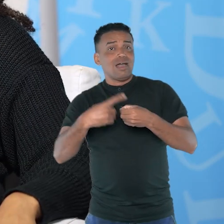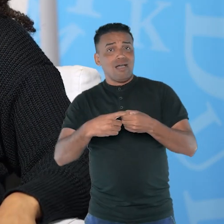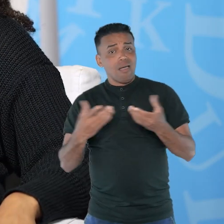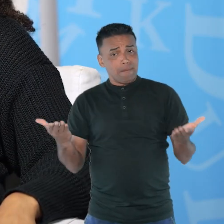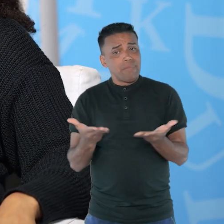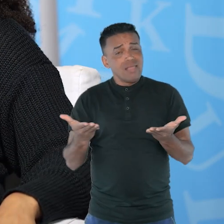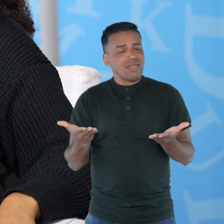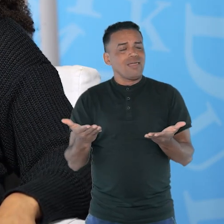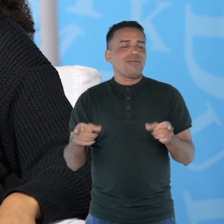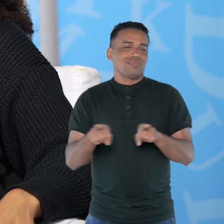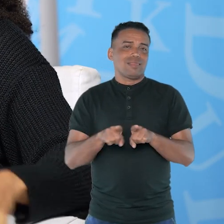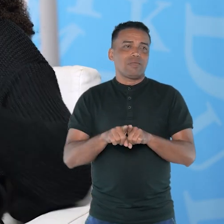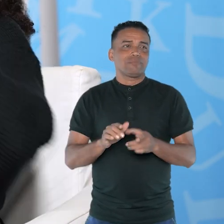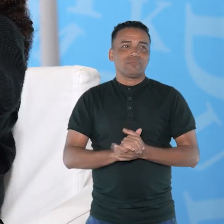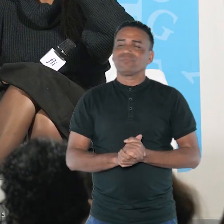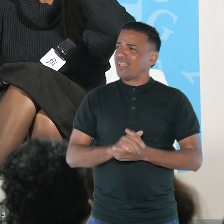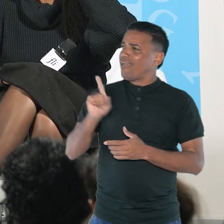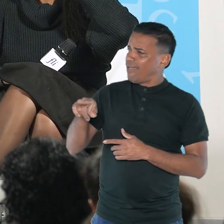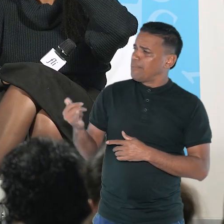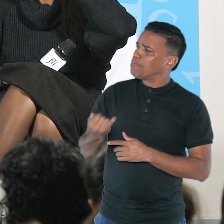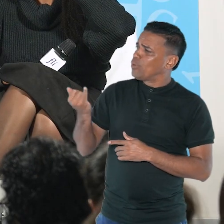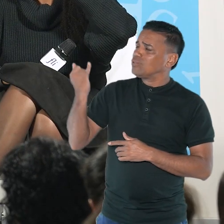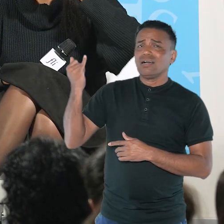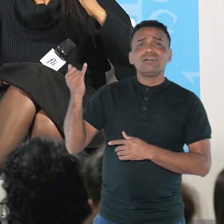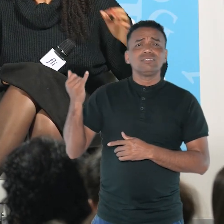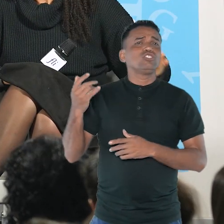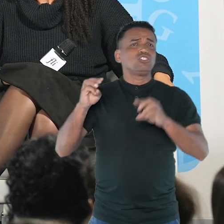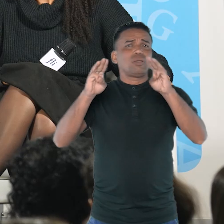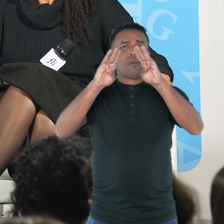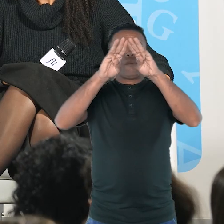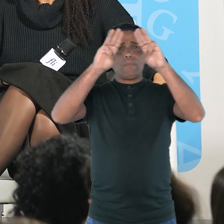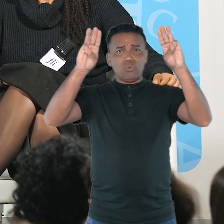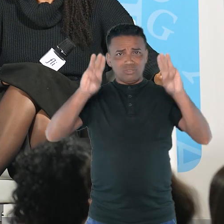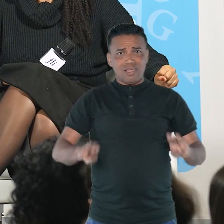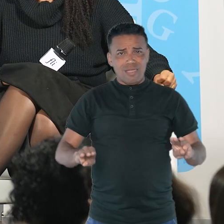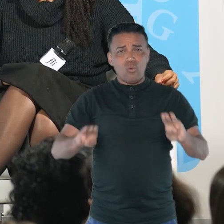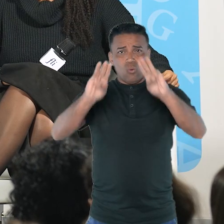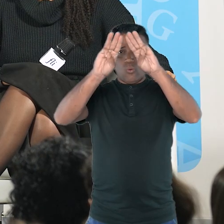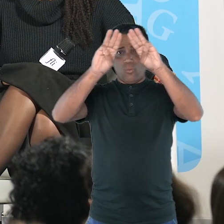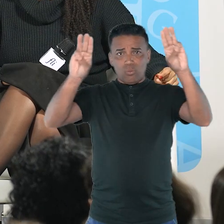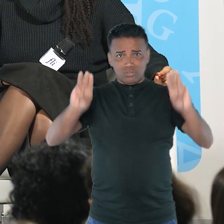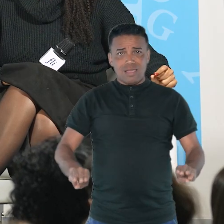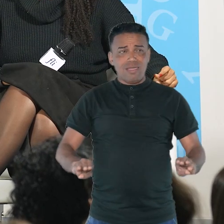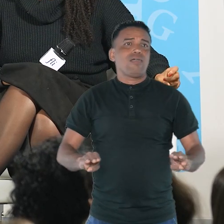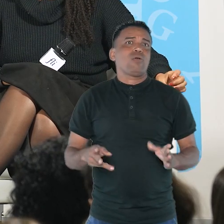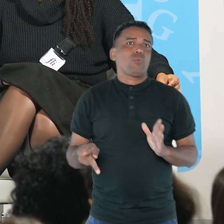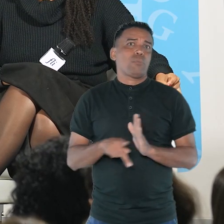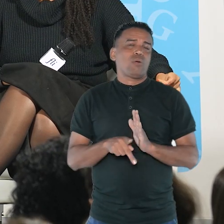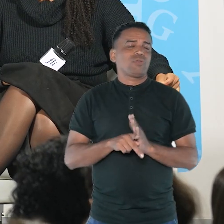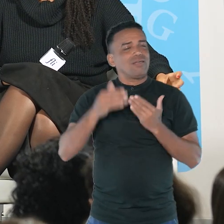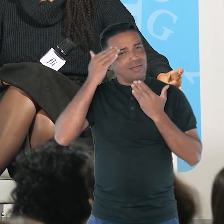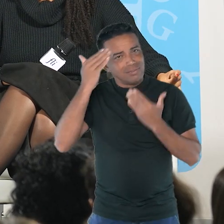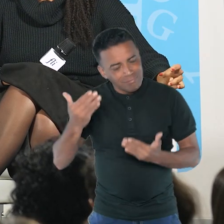Então, parabéns, gente. É importante, né, essa questão do museu, e é muito interessante a fala sobre o museu. Primeiro, agradecer